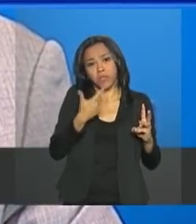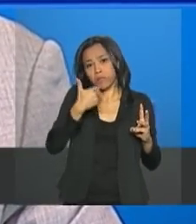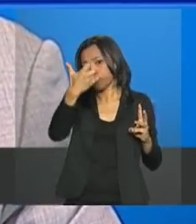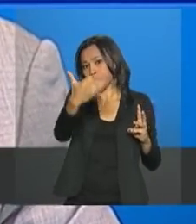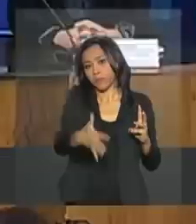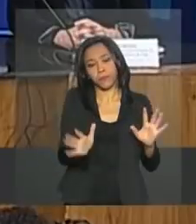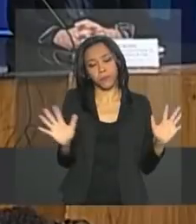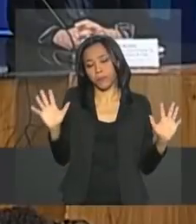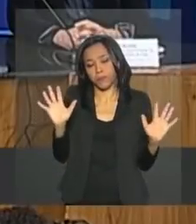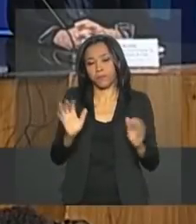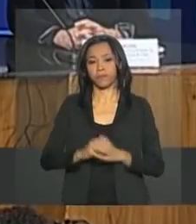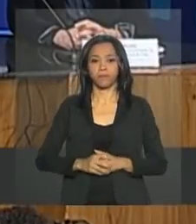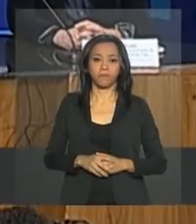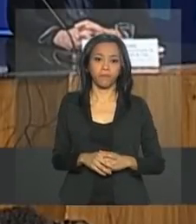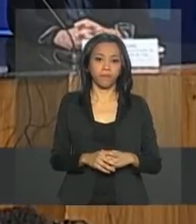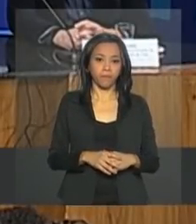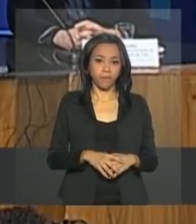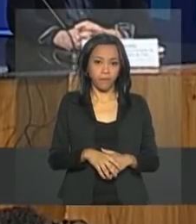questões